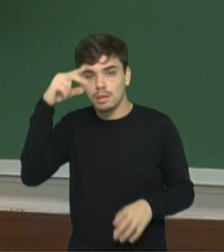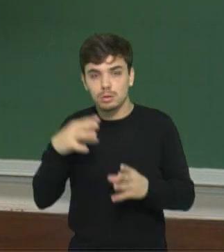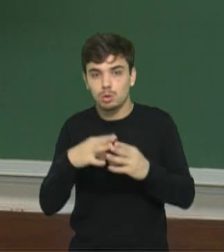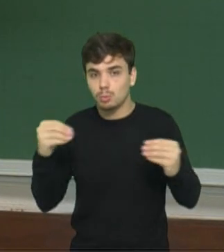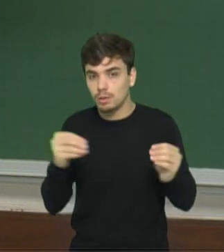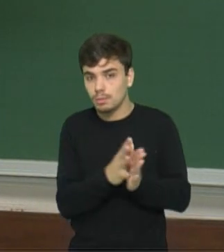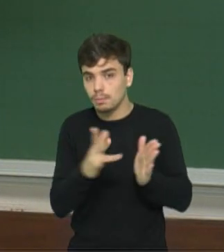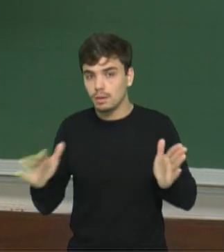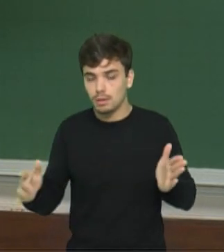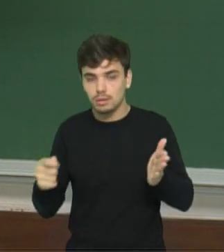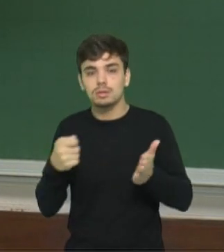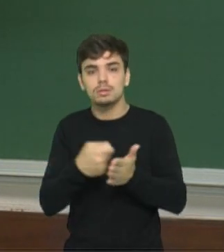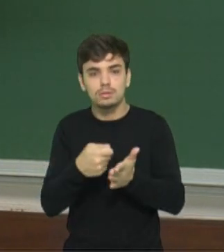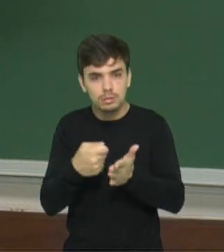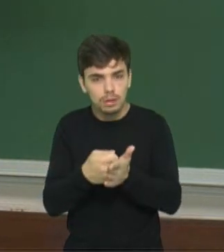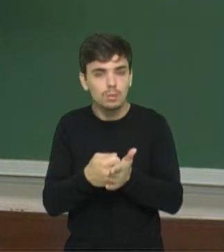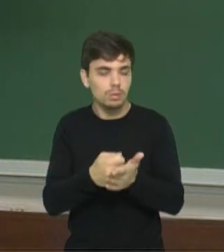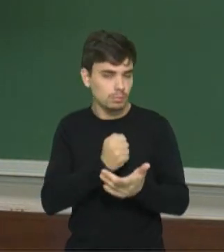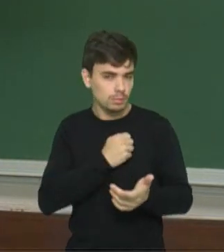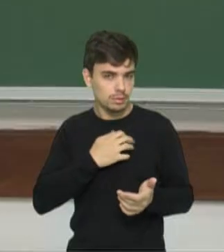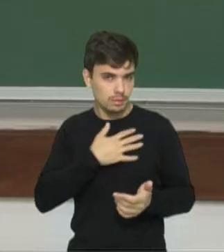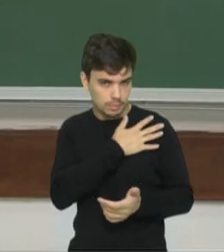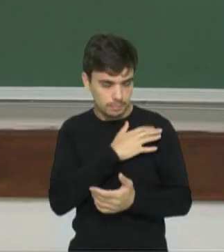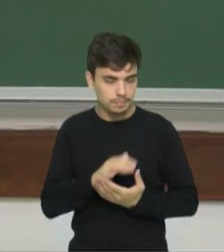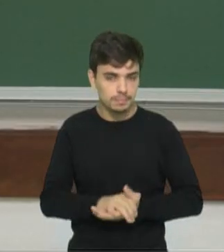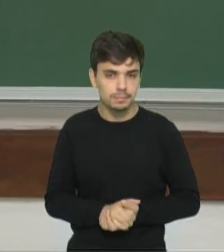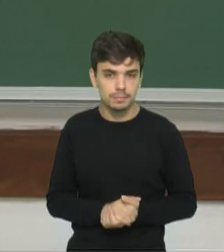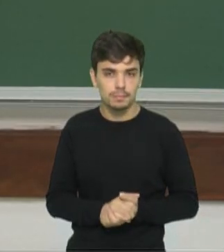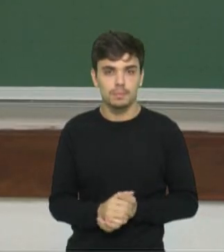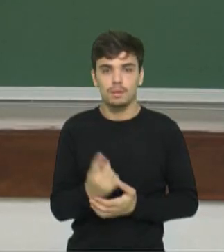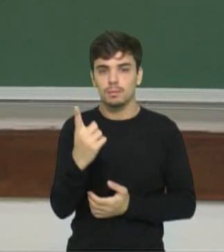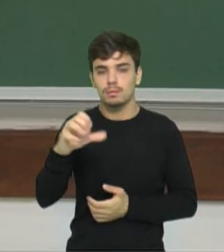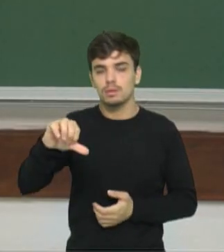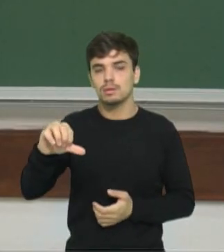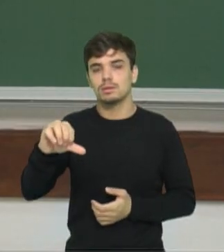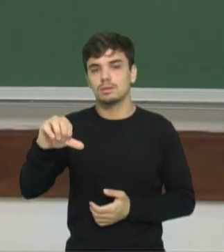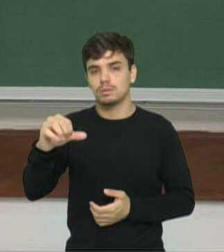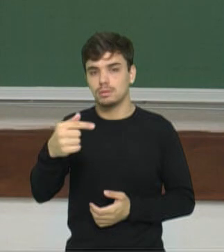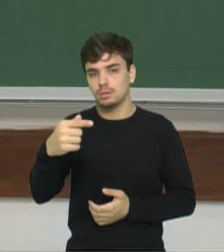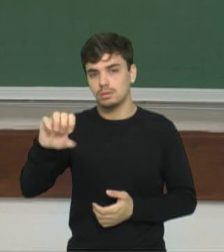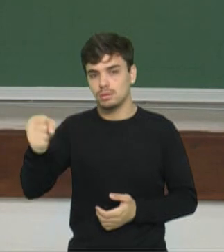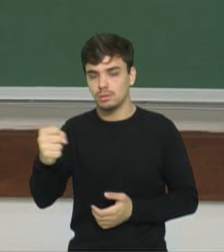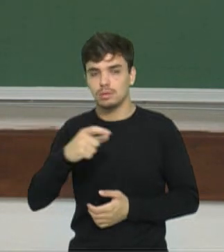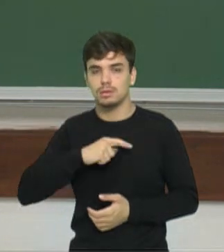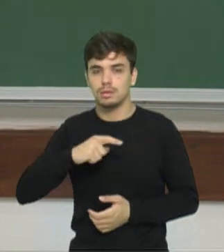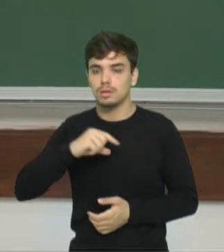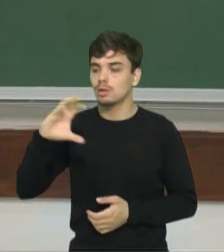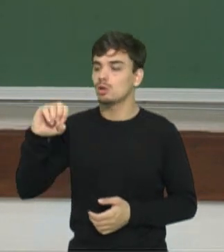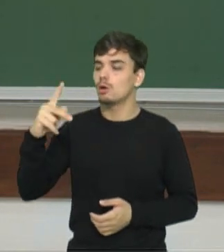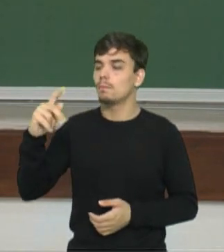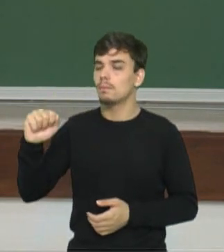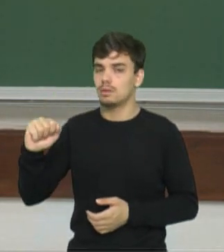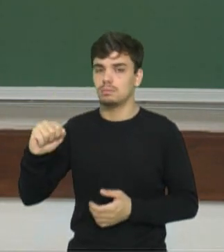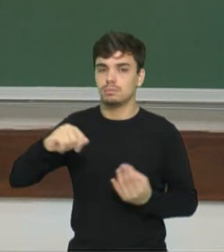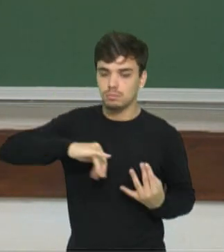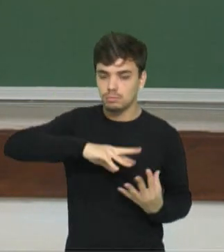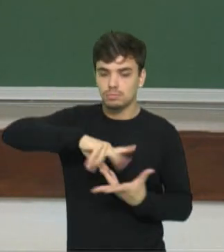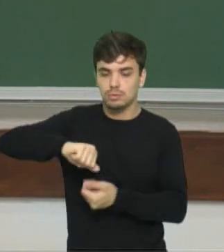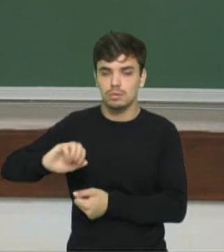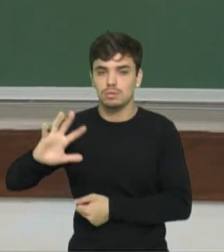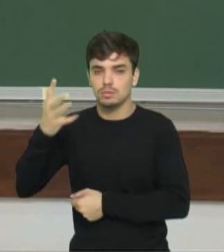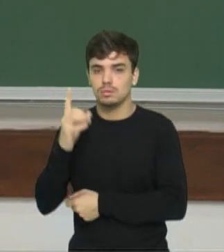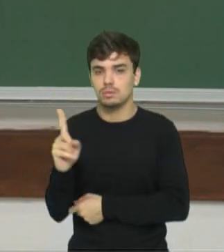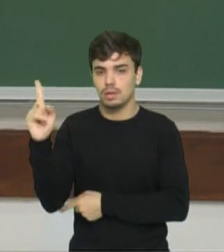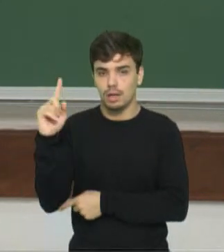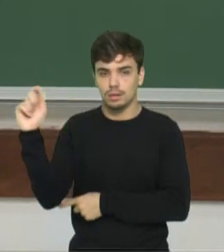ditadura militar argentina, né? Em 1978, a gente teve a Copa do Mundo acontecendo na Argentina e o movimento